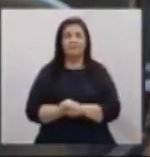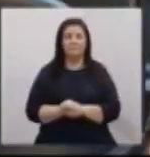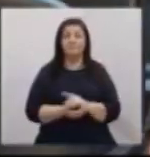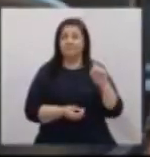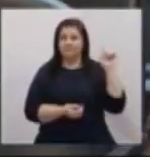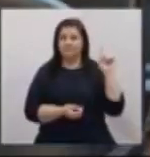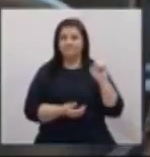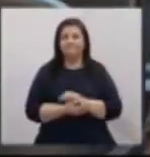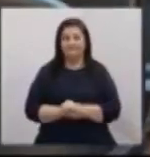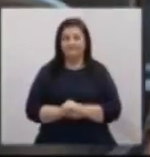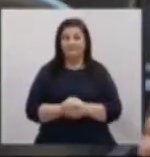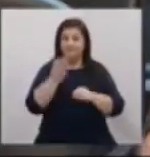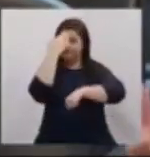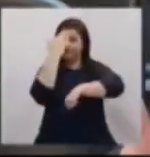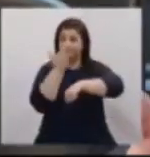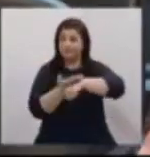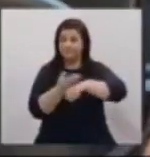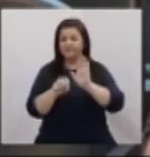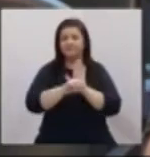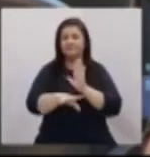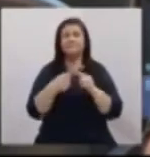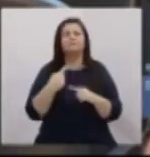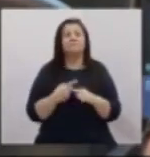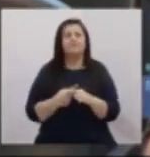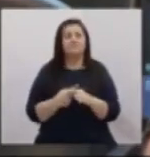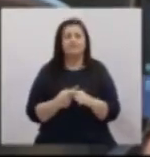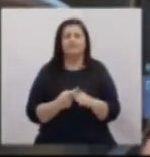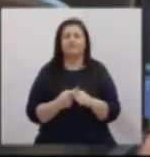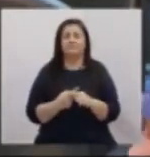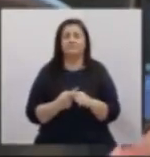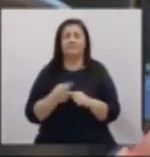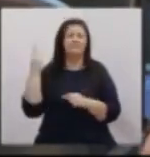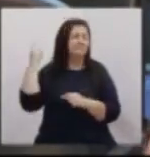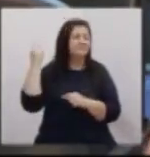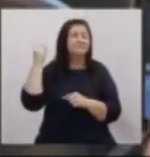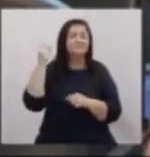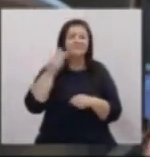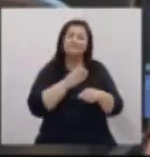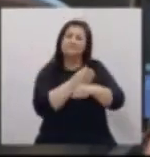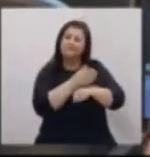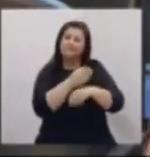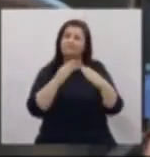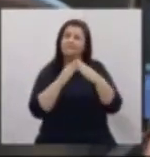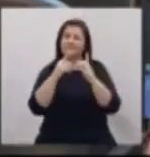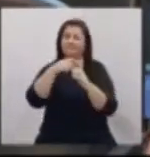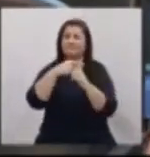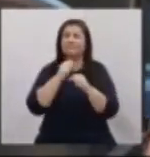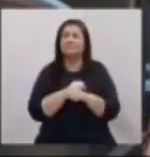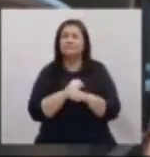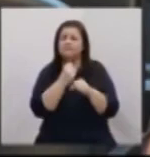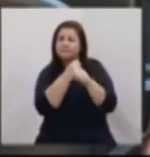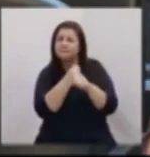que essa indicação foi pelo tempo que eu faço parte da igreja, desde